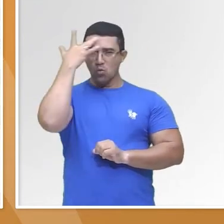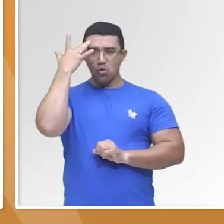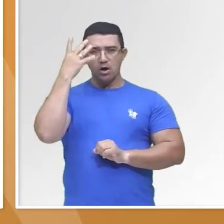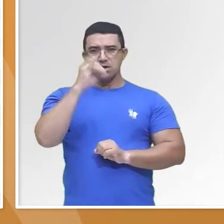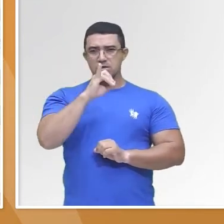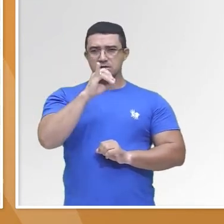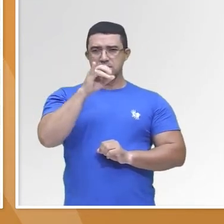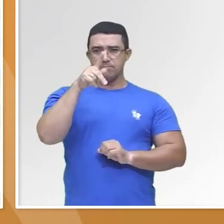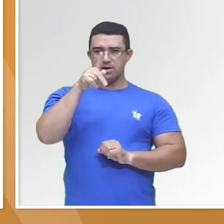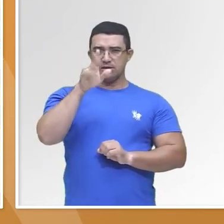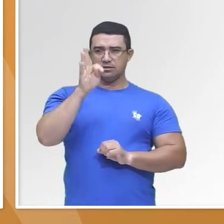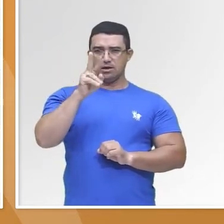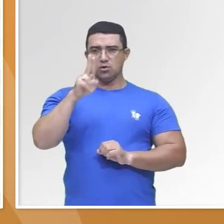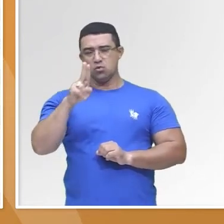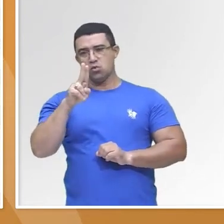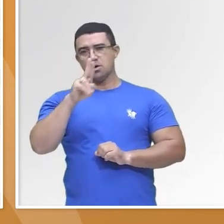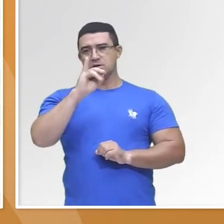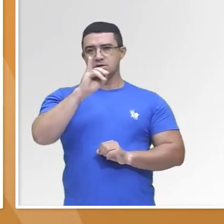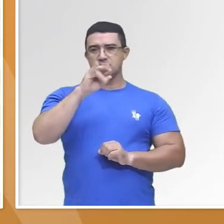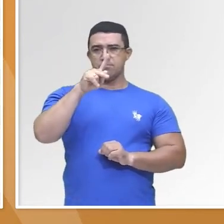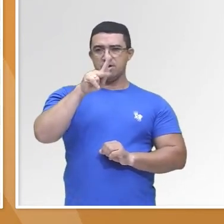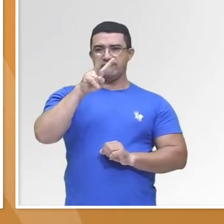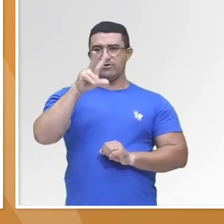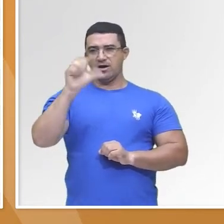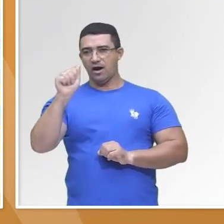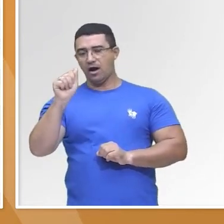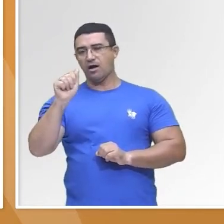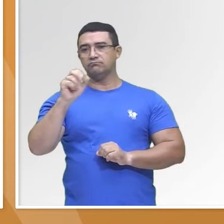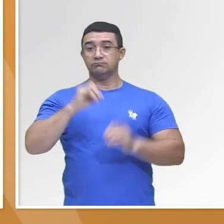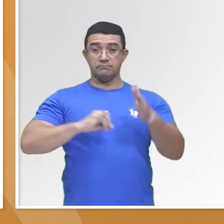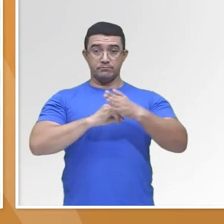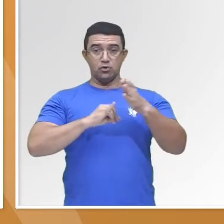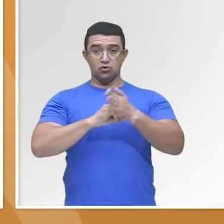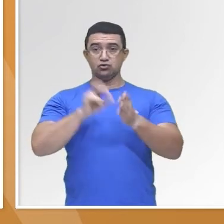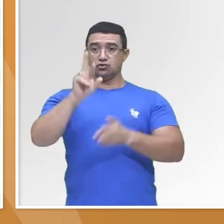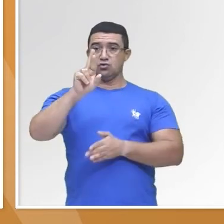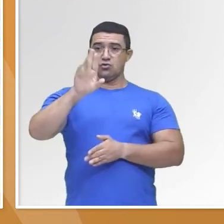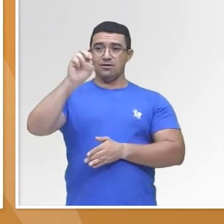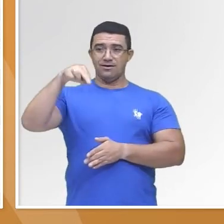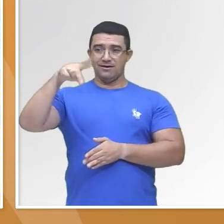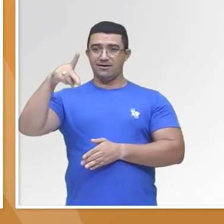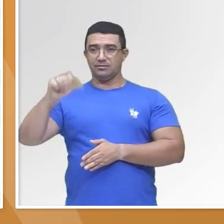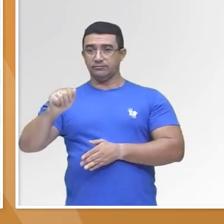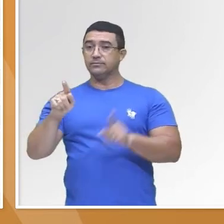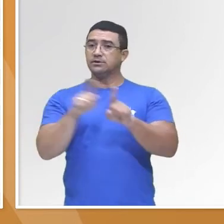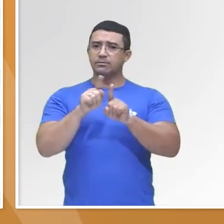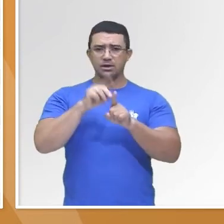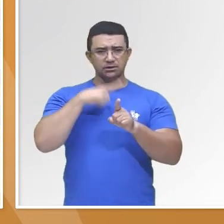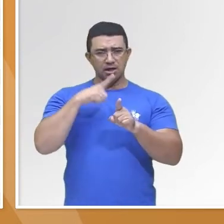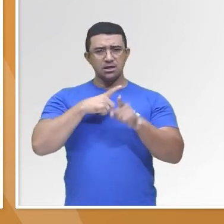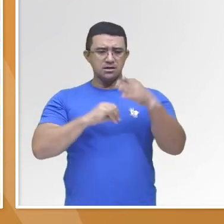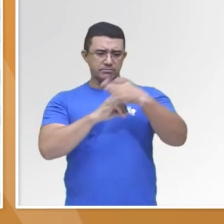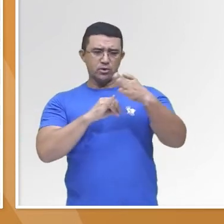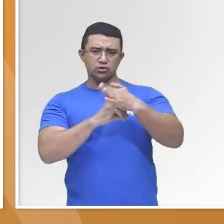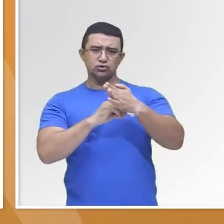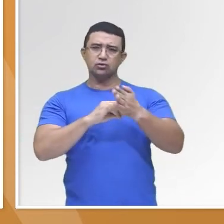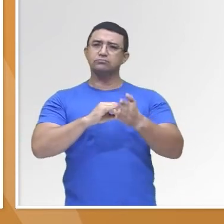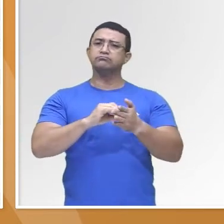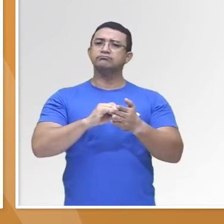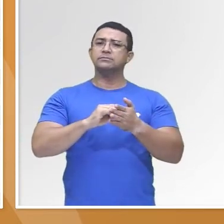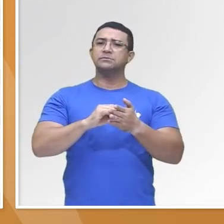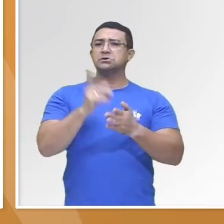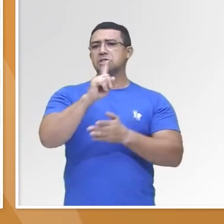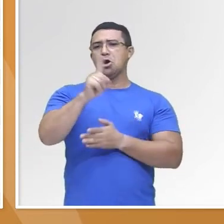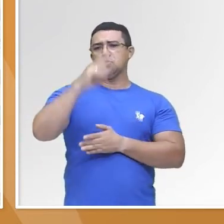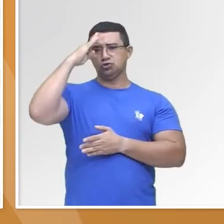IPTU, IPVA, imposto de renda, tá? Também temos o imposto indireto, que esse imposto ele vai ser incluído no